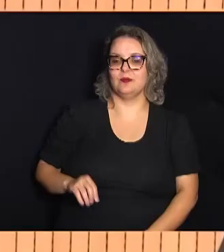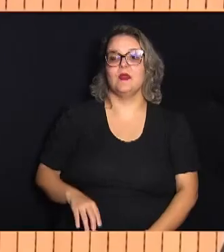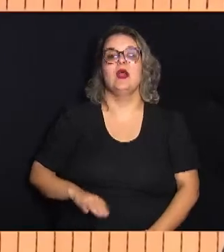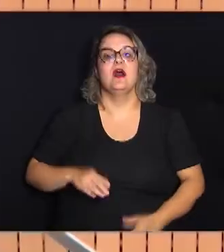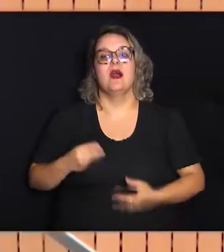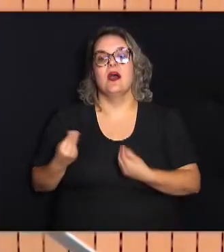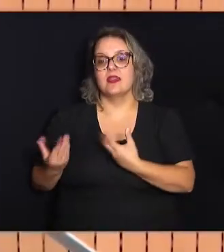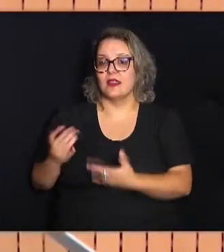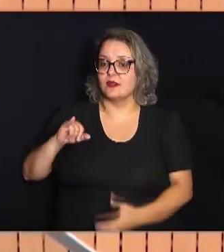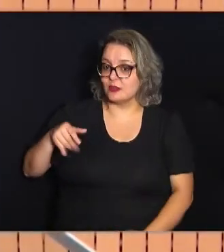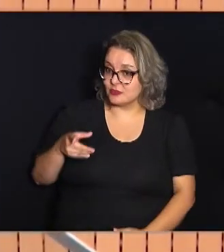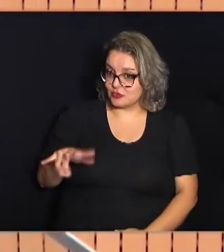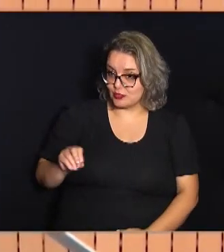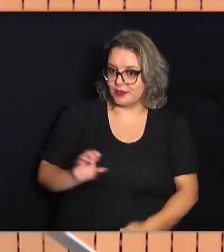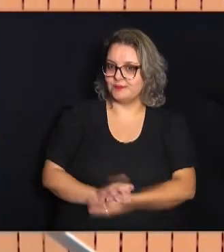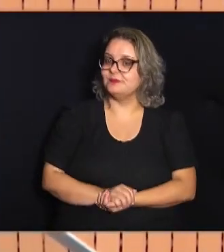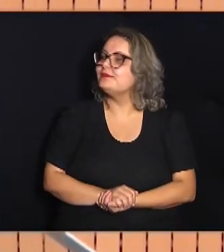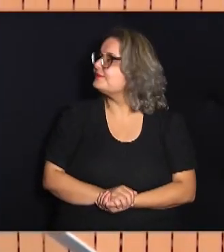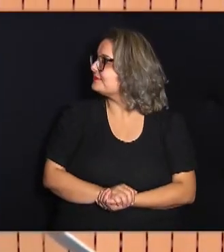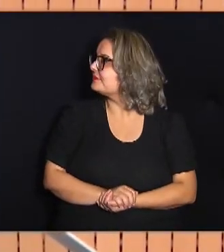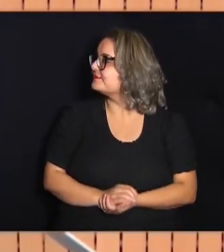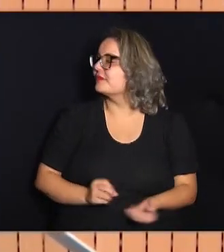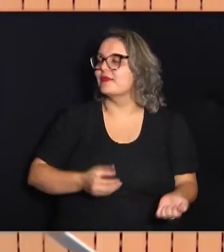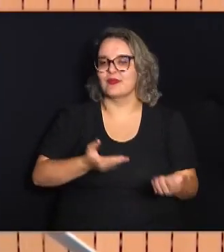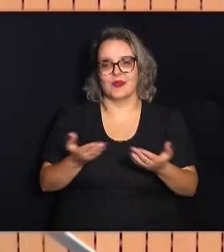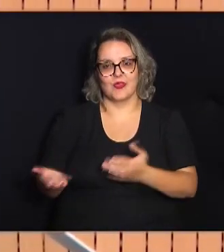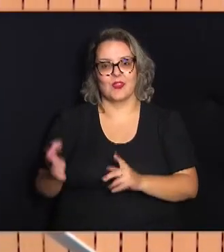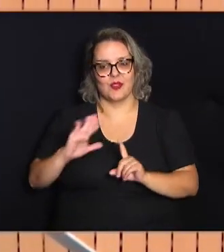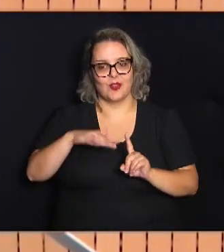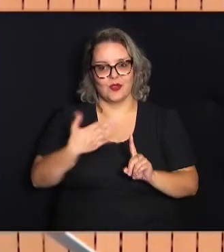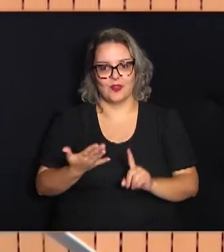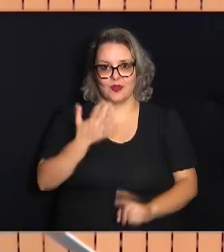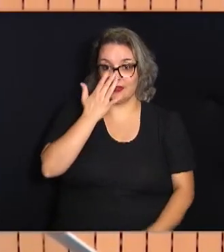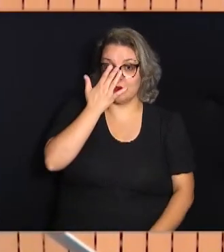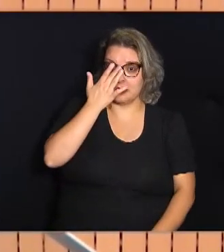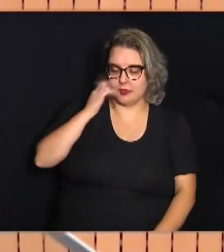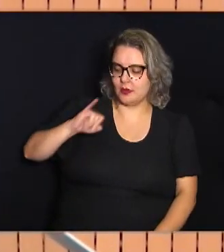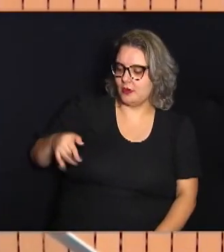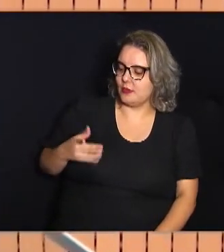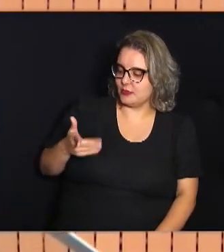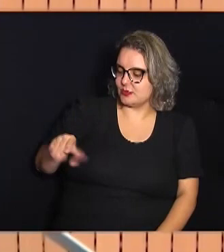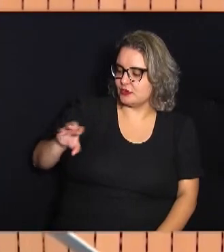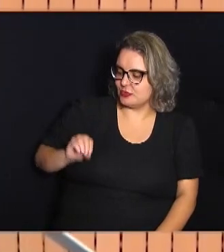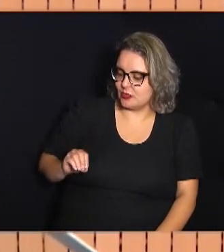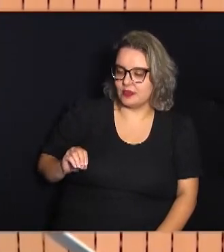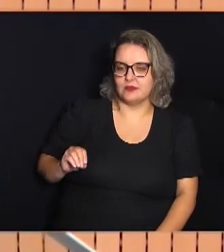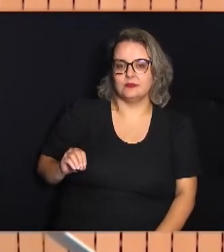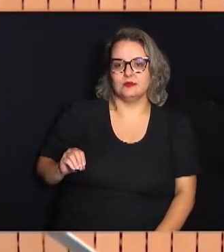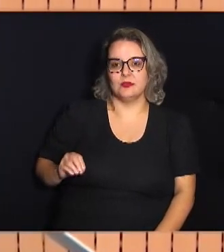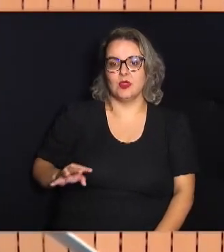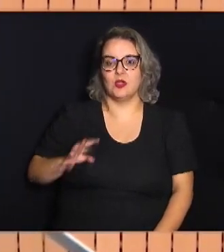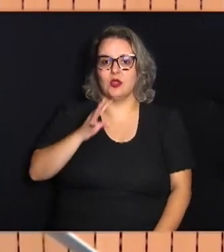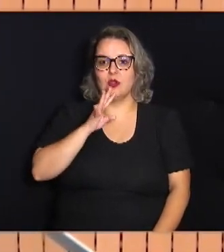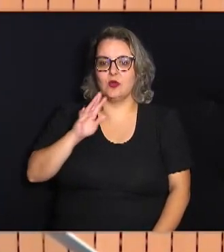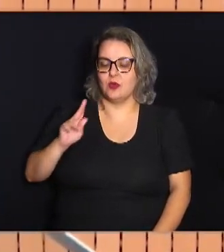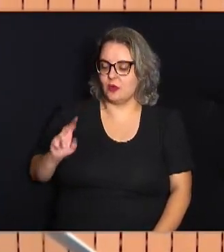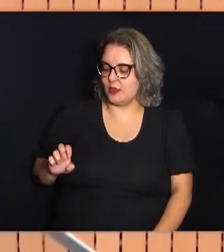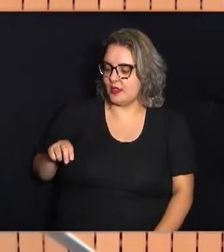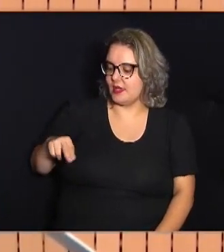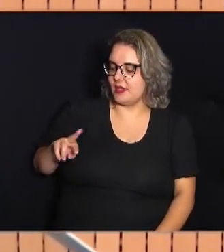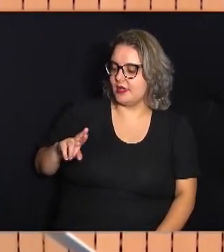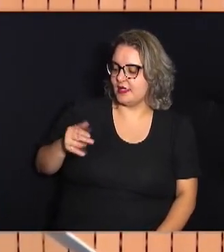Bueno Elisei. A gente apresentou essa homenagem ao João Henrique Bueno, mais conhecido como Henrique Bueno